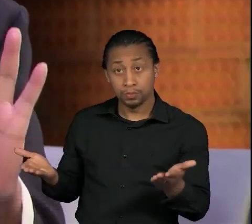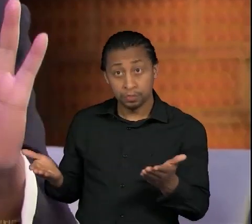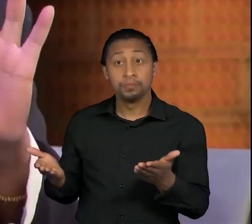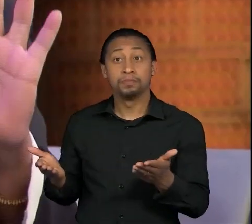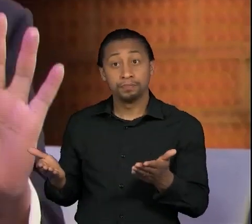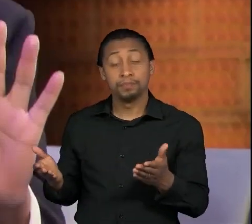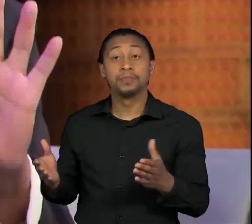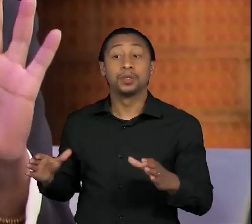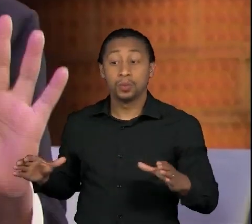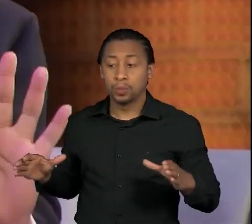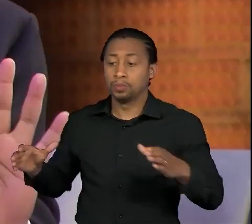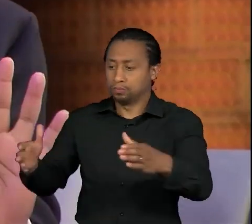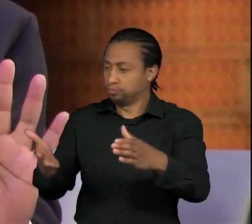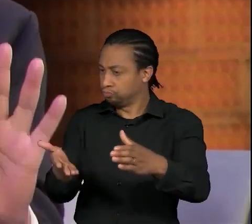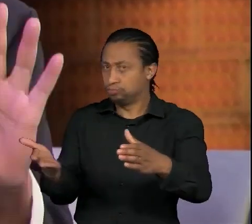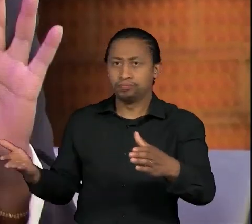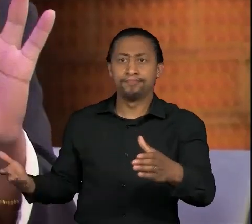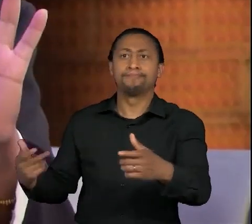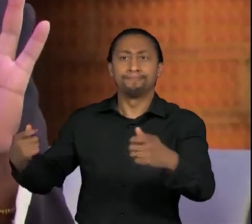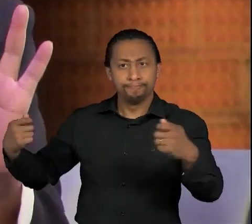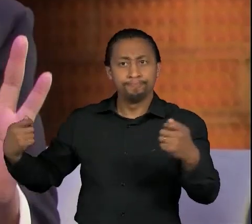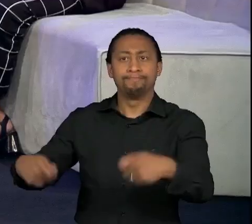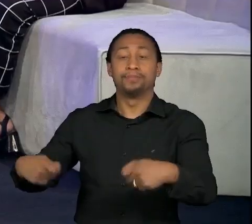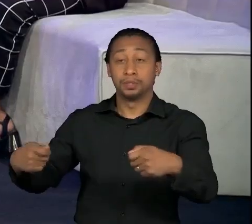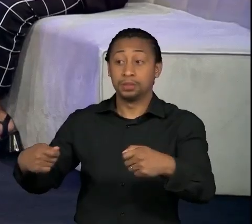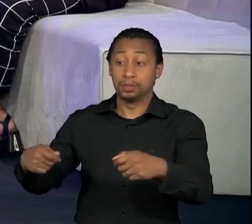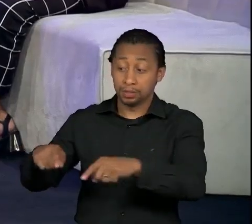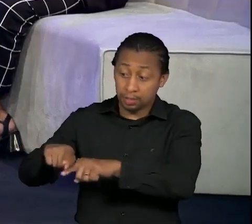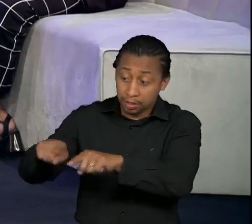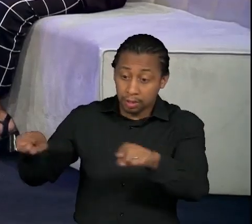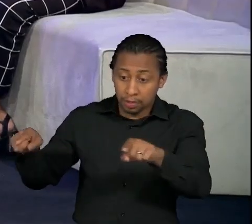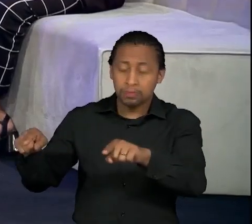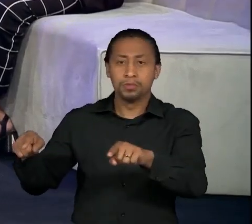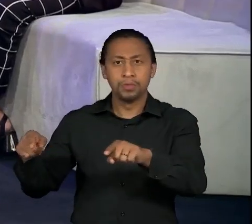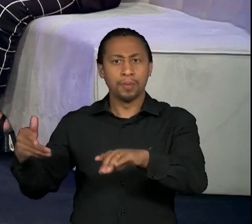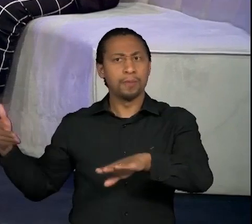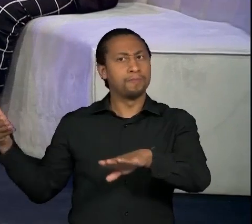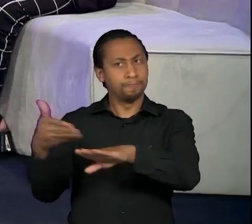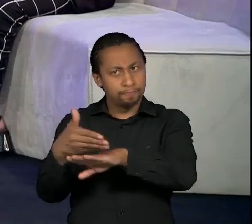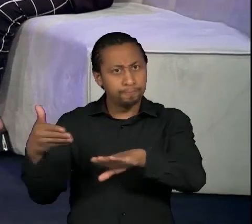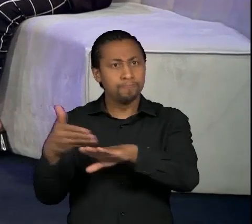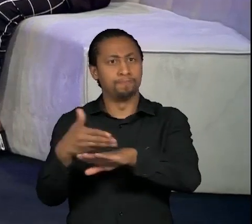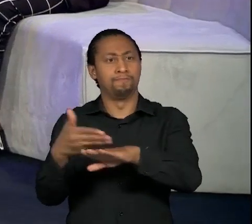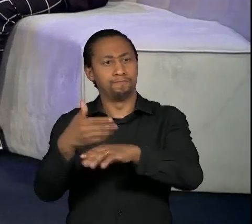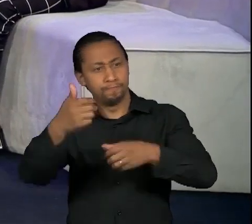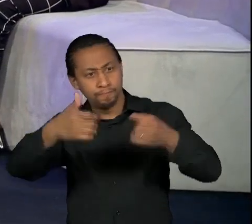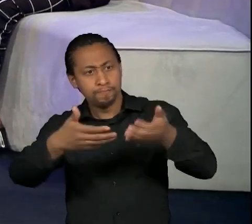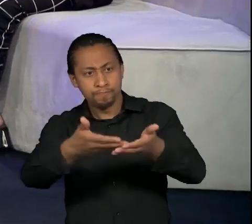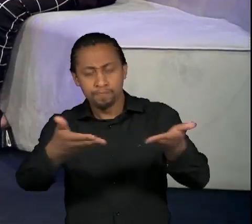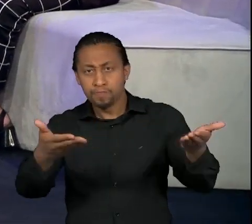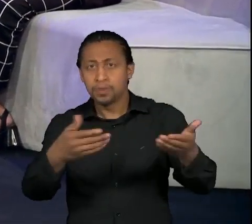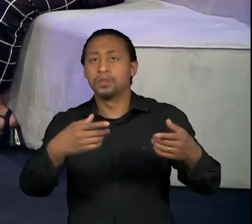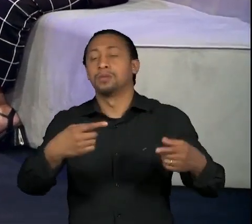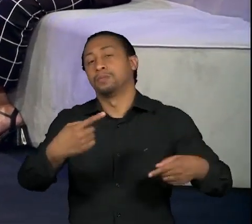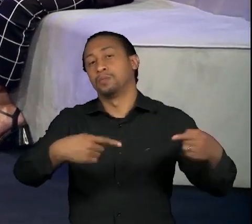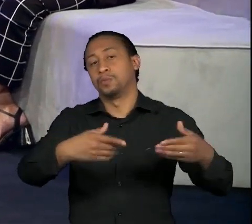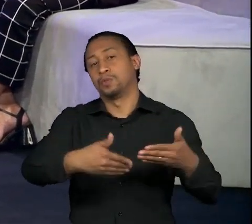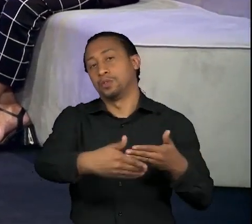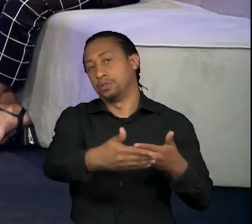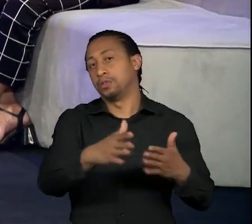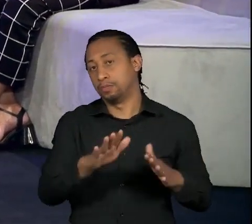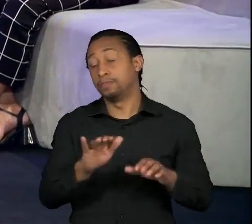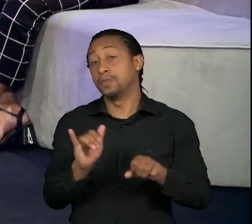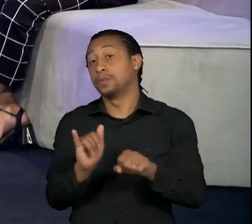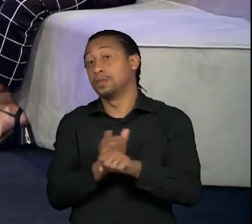que precisa ser não só ouvido, como considerado nas políticas públicas. Há uma questão